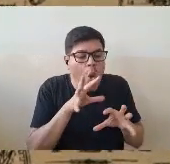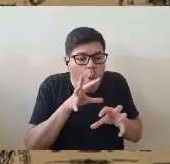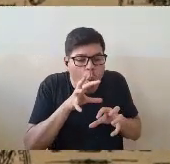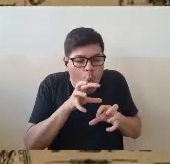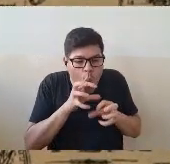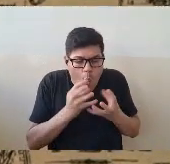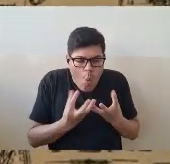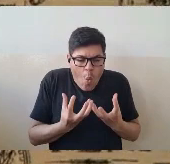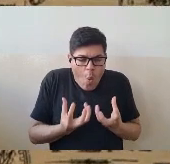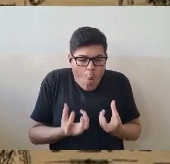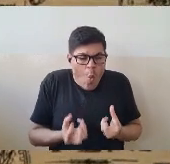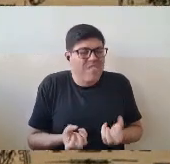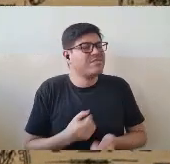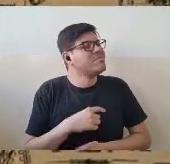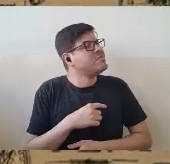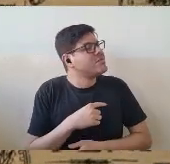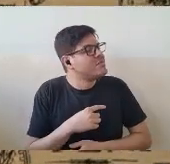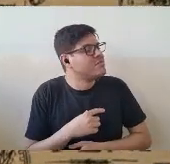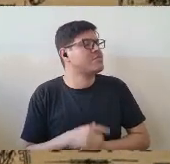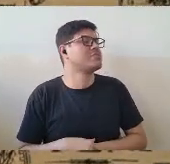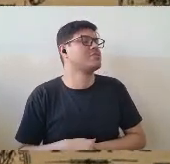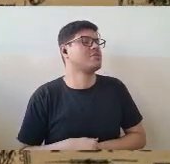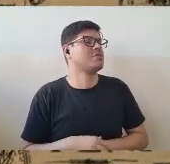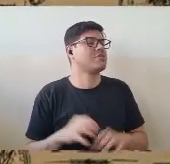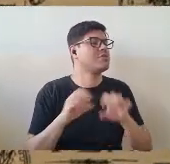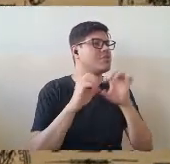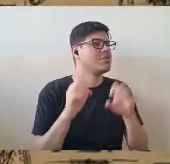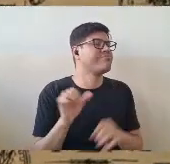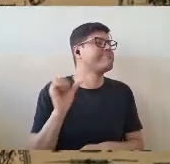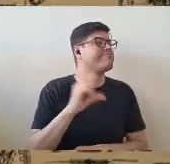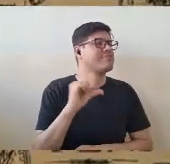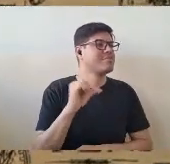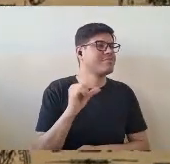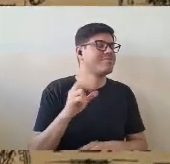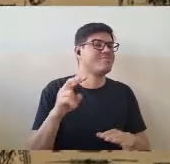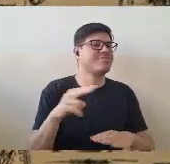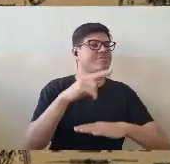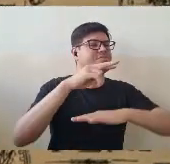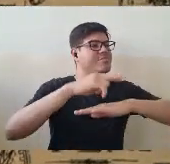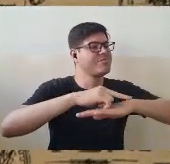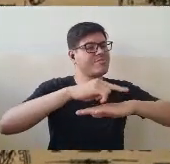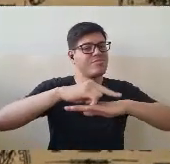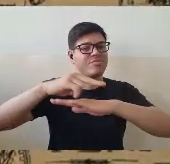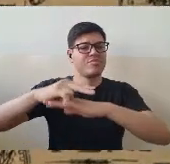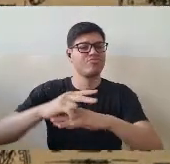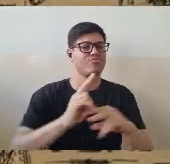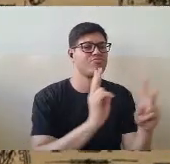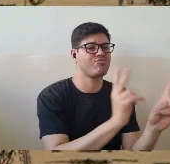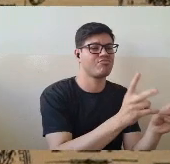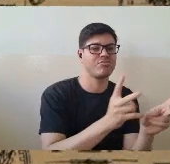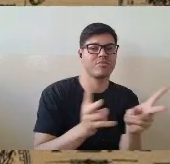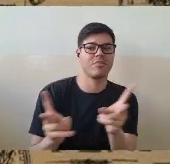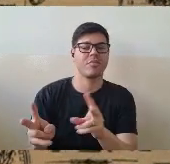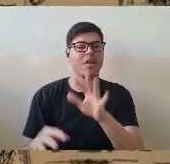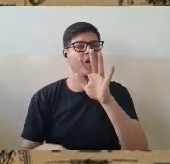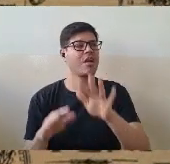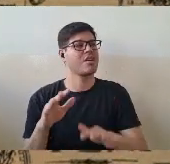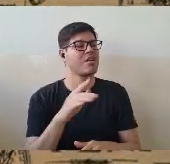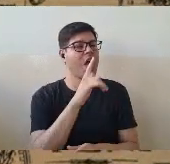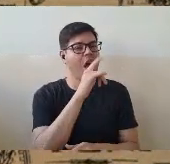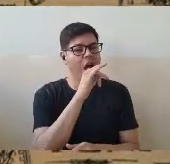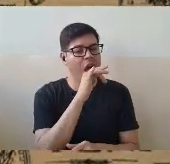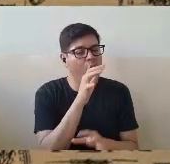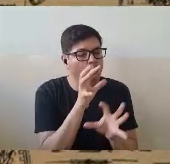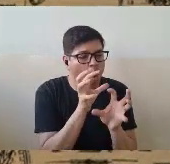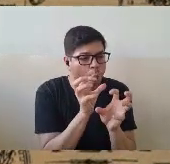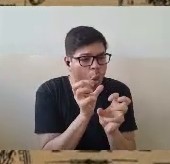ruim, você está entendendo? Aham. Então a gente internava muito, muito desnutrido, muito desidratado. A época que eu cheguei aqui